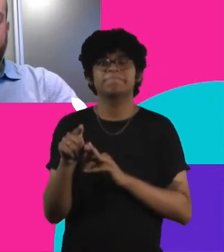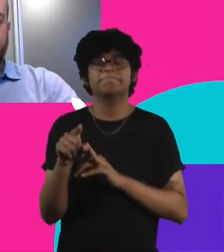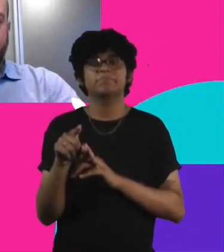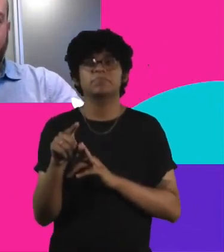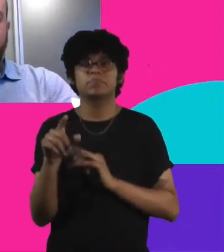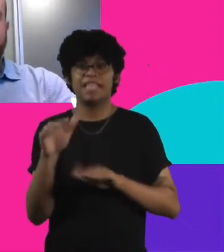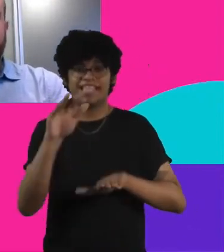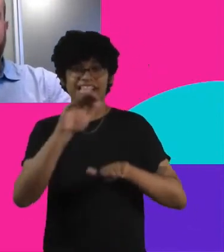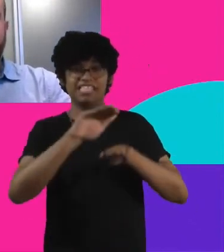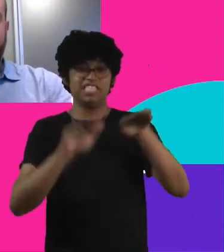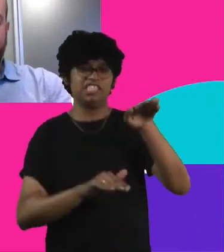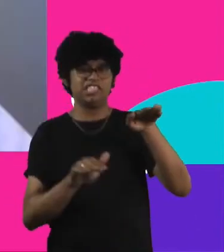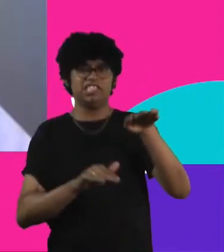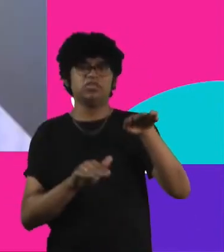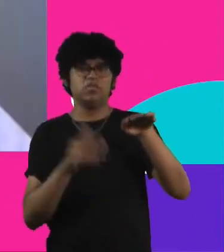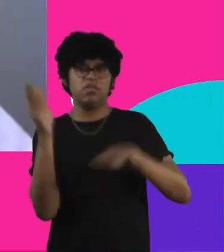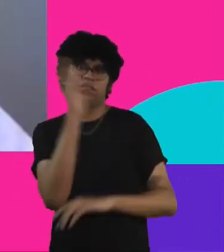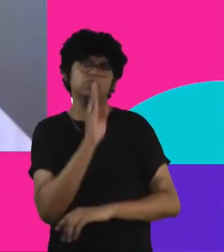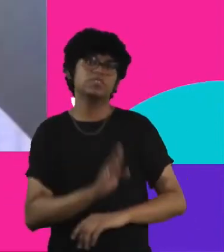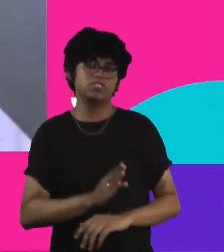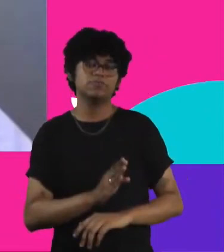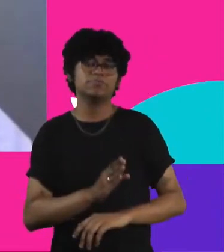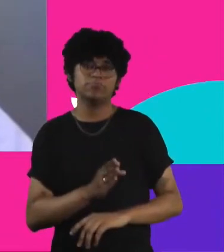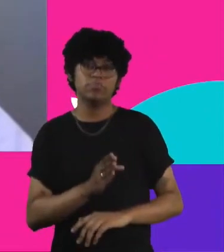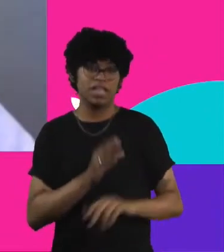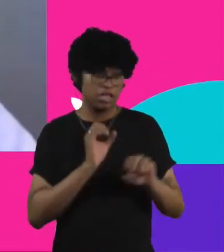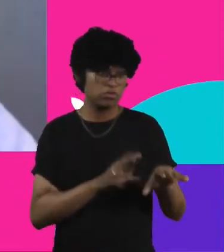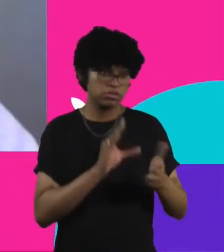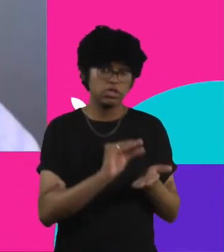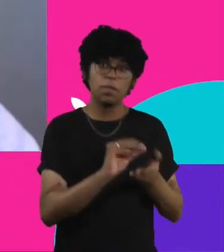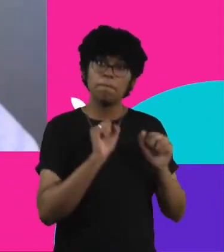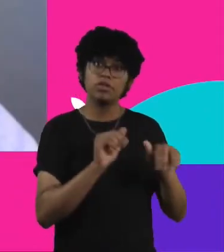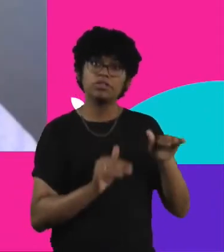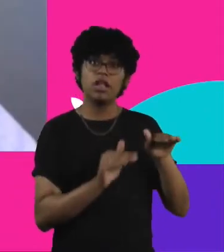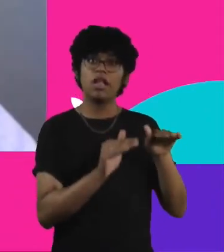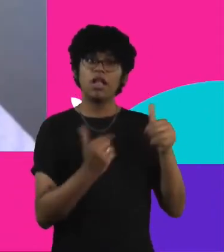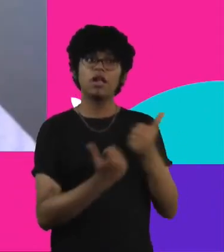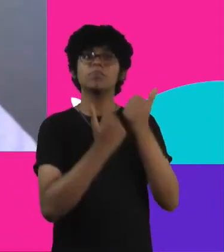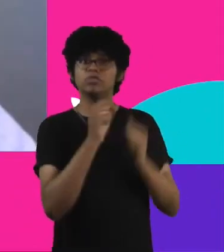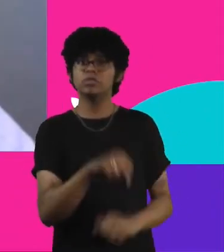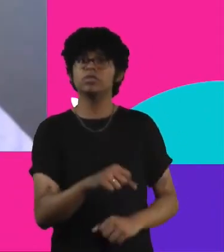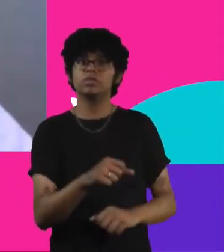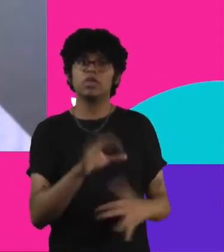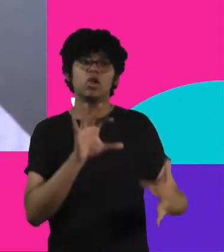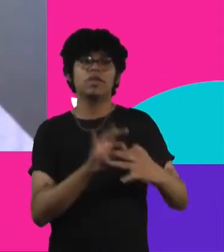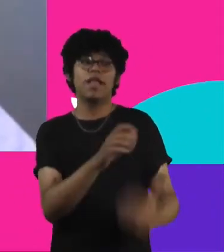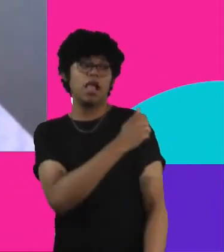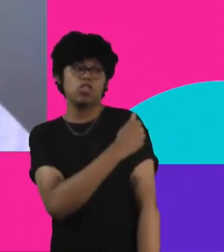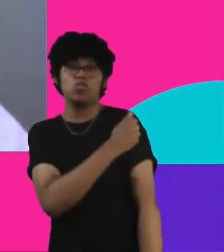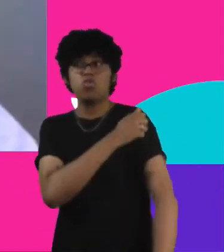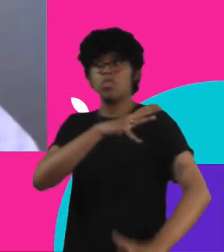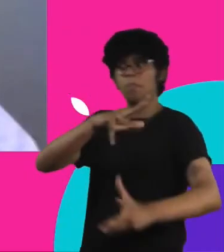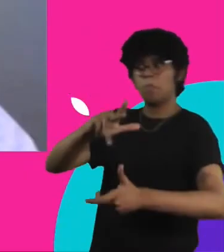desigualdade que existe no nosso país. E até mesmo nisso a educação de dados pode ajudar. porque ela pode conectar o aluno com esse mundo digital, com